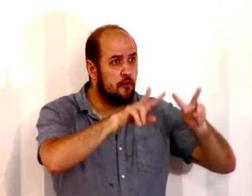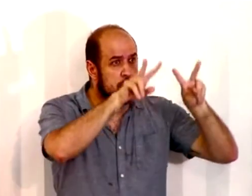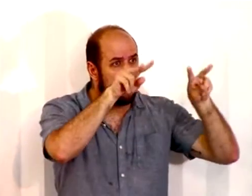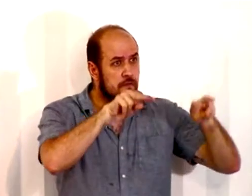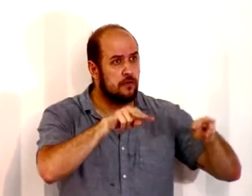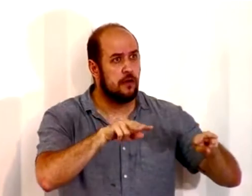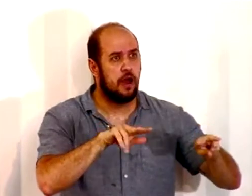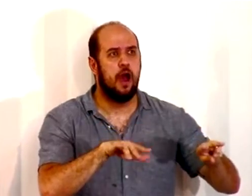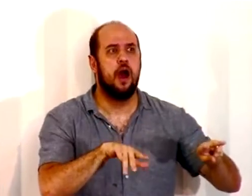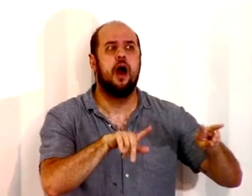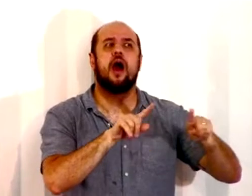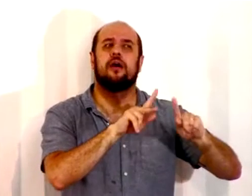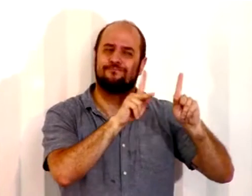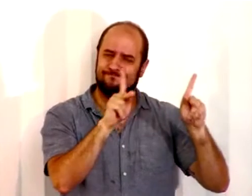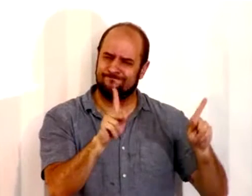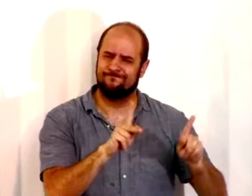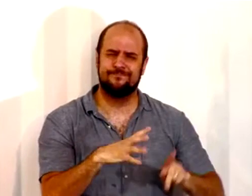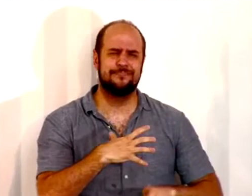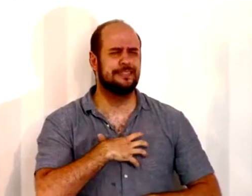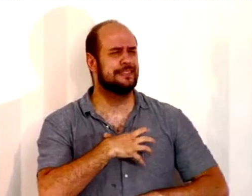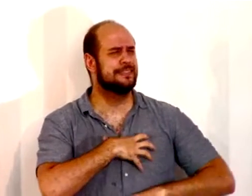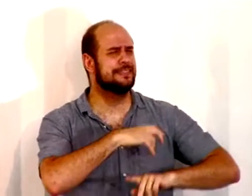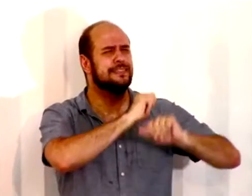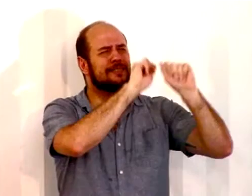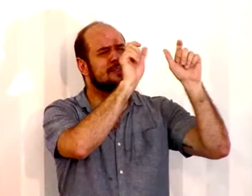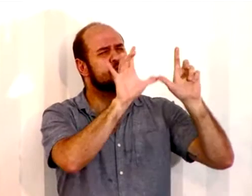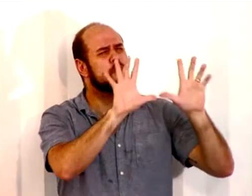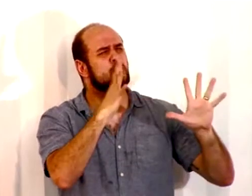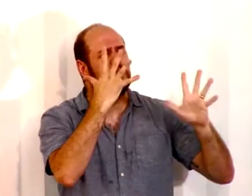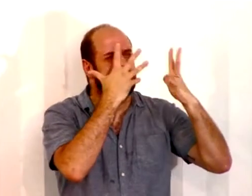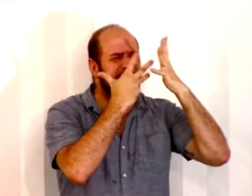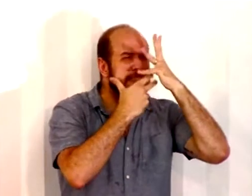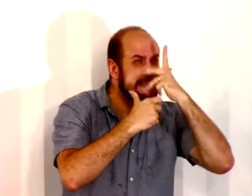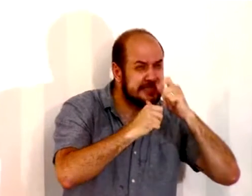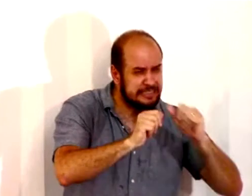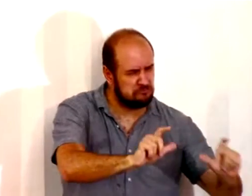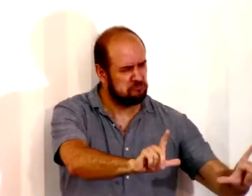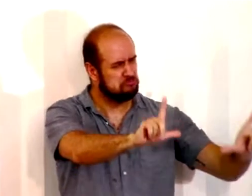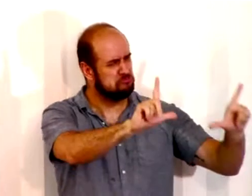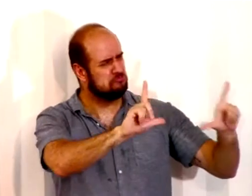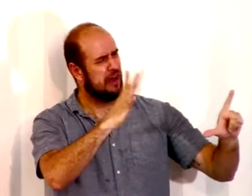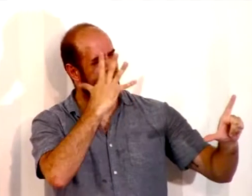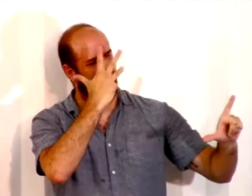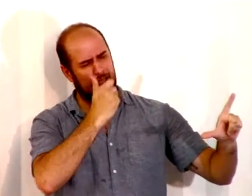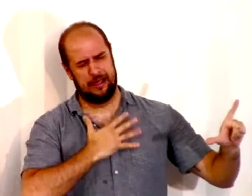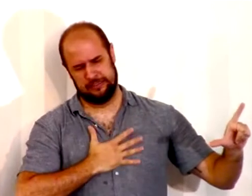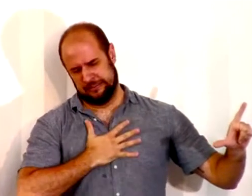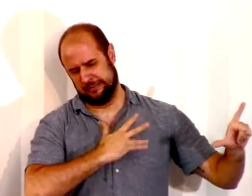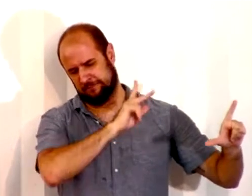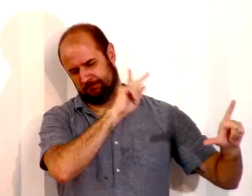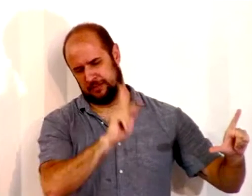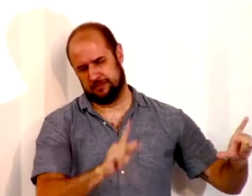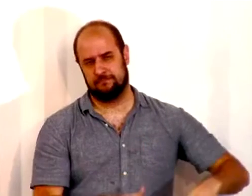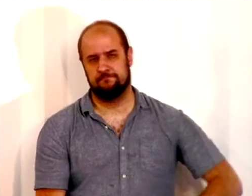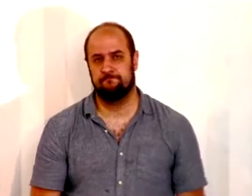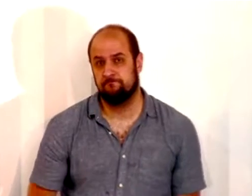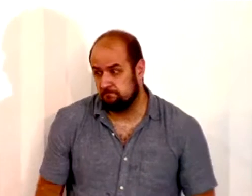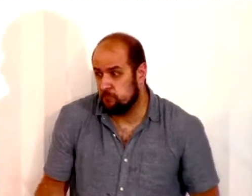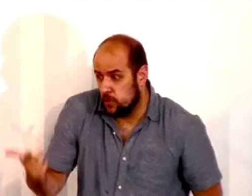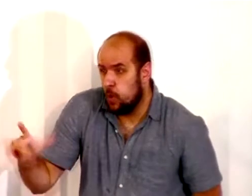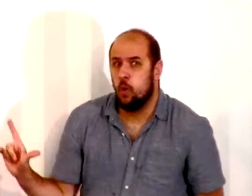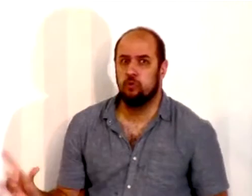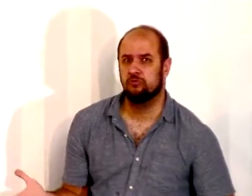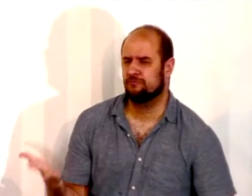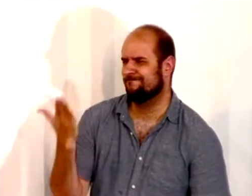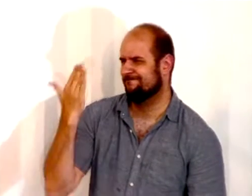que paz, olha que céu azul, aquela pombinha branca voando, ai, eu sinto paz. O outro pintor parece